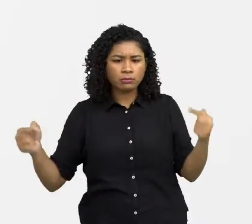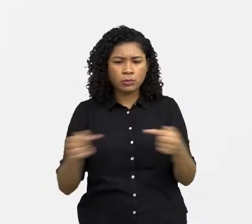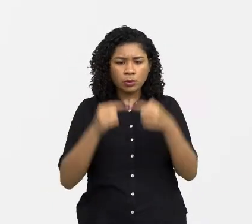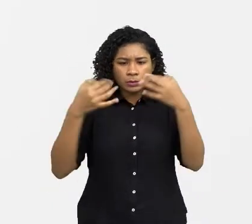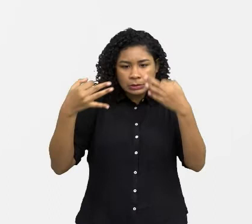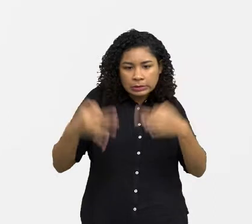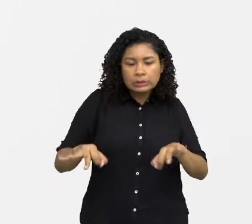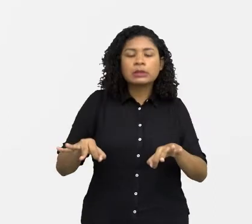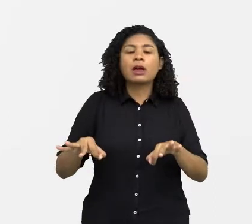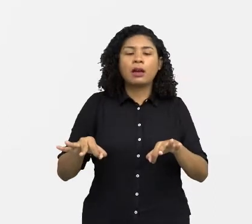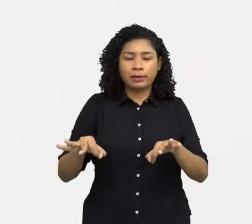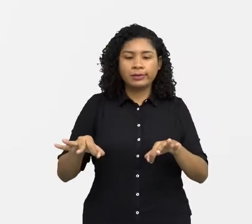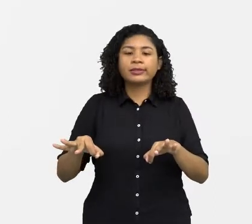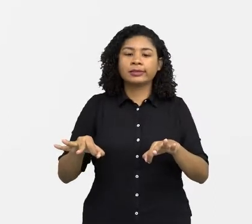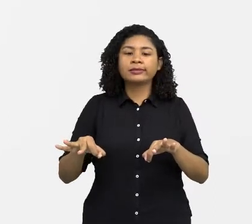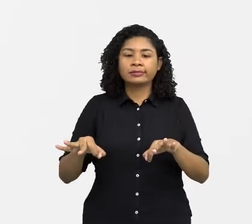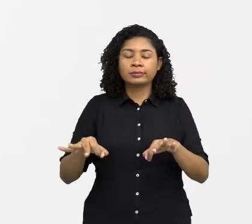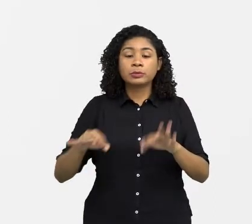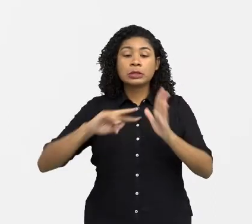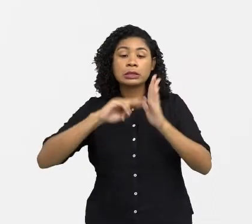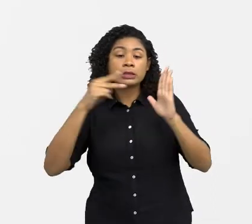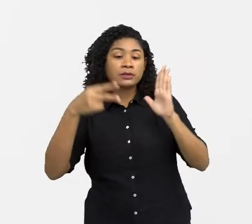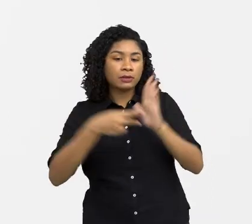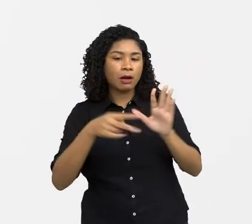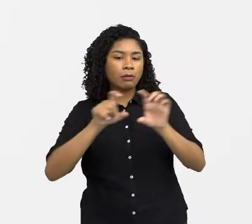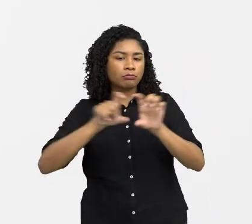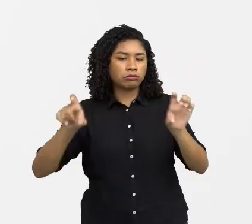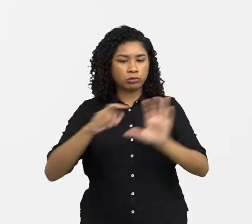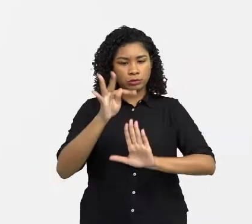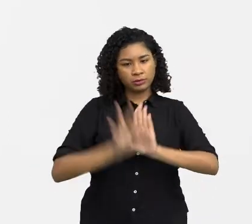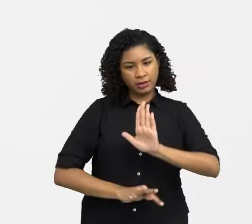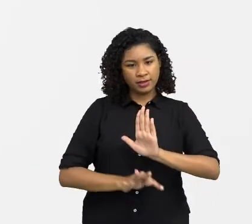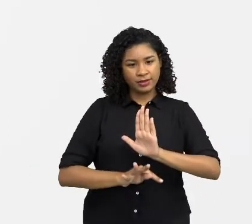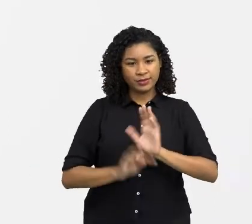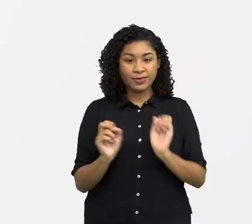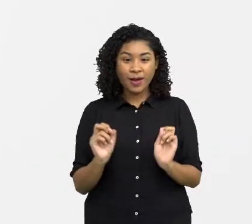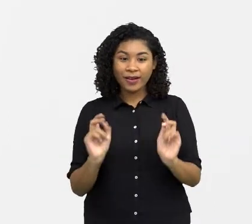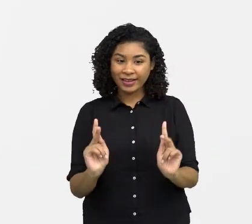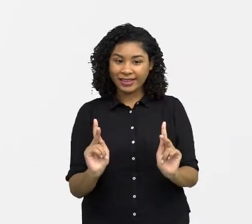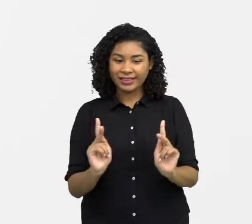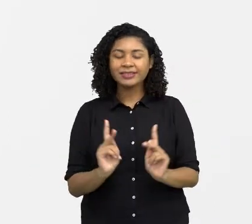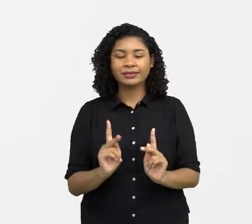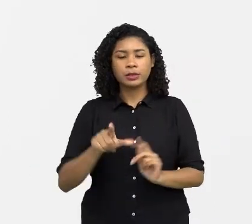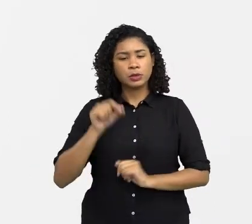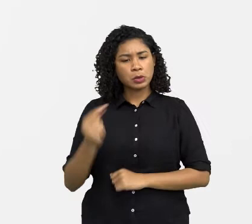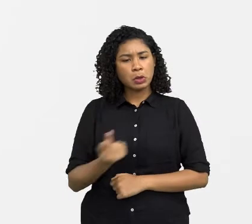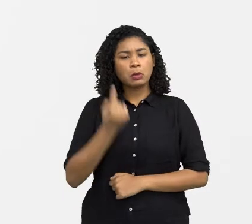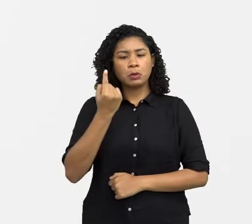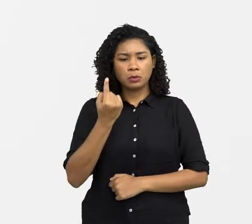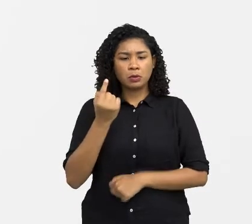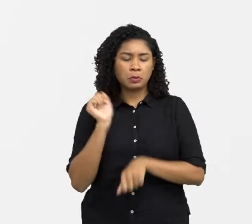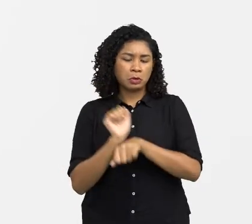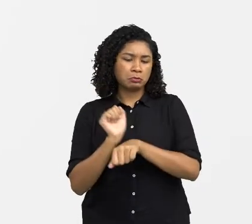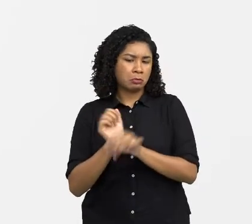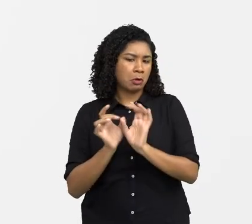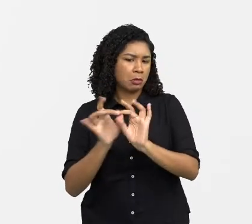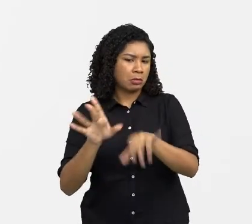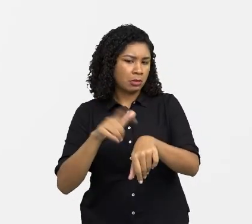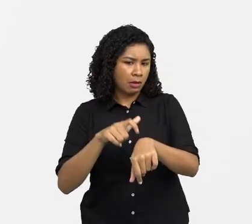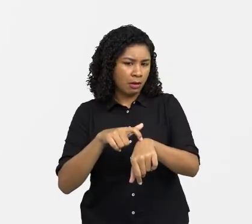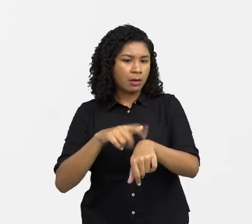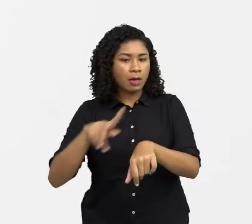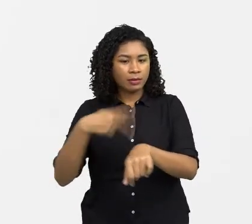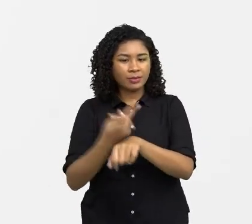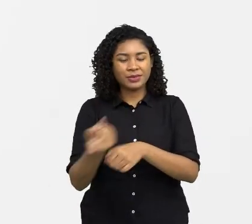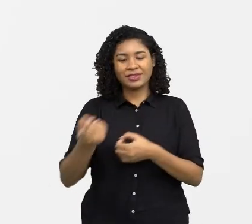interpretação correta sobre o texto que a gente leu agora há pouco. Bom, marca a alternativa correta, vou dar um tempinho aí para vocês. E